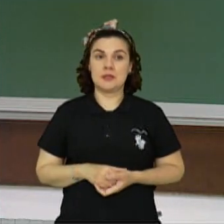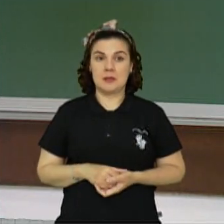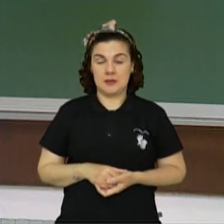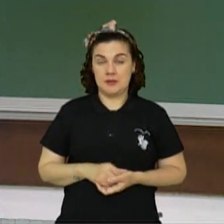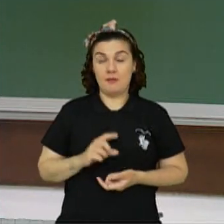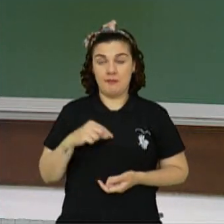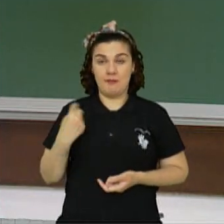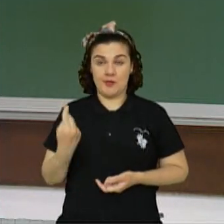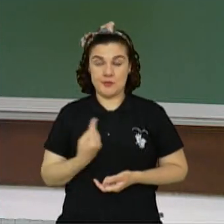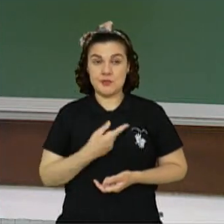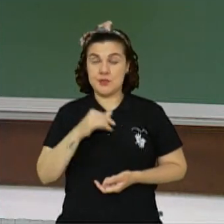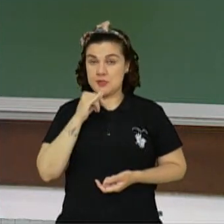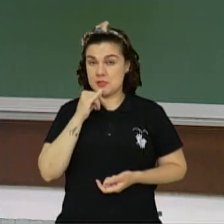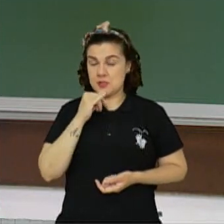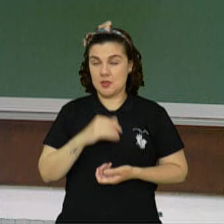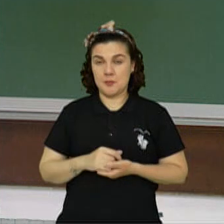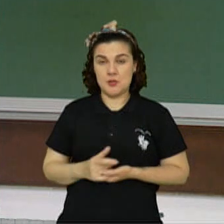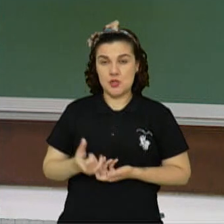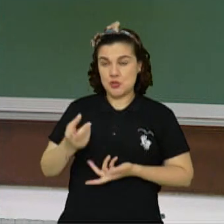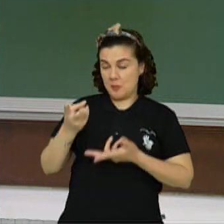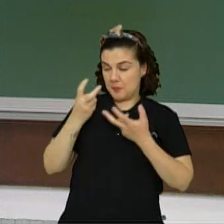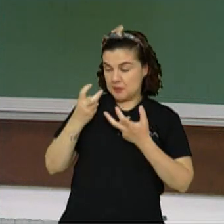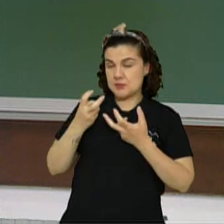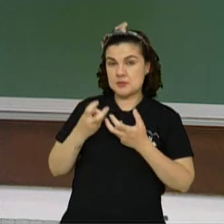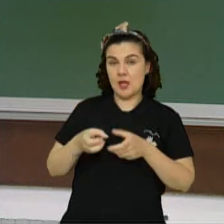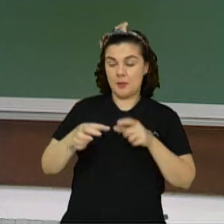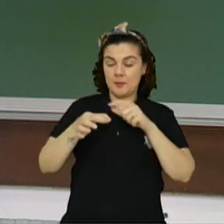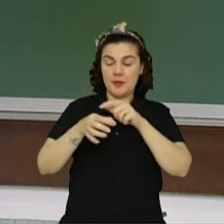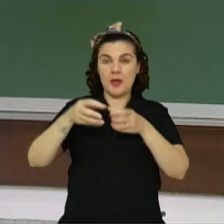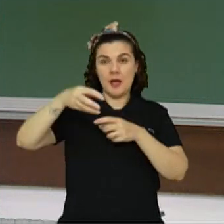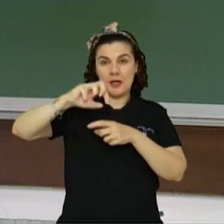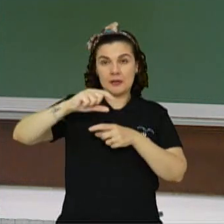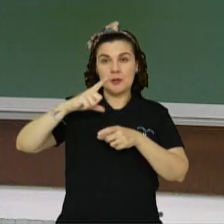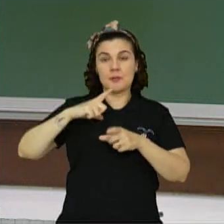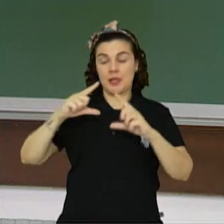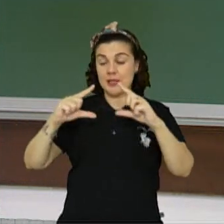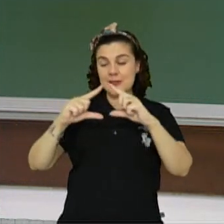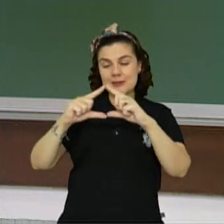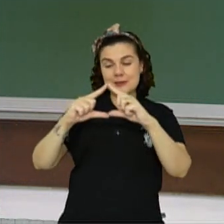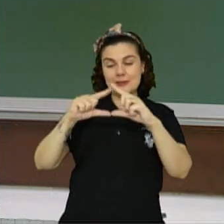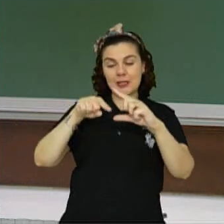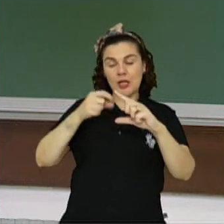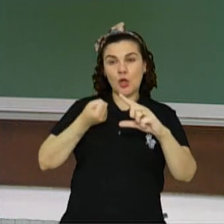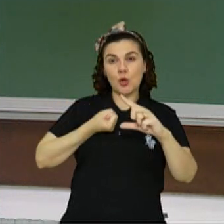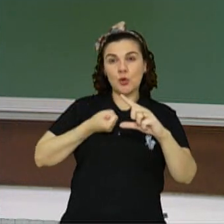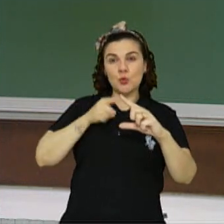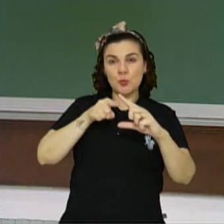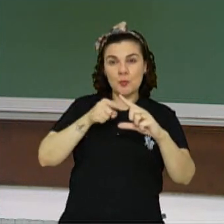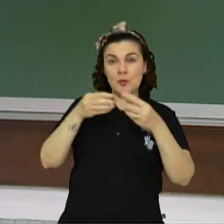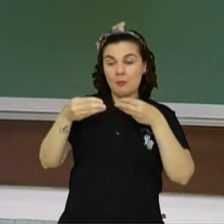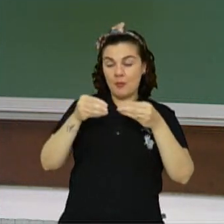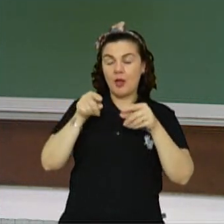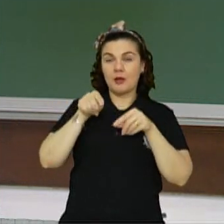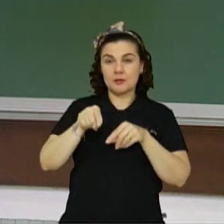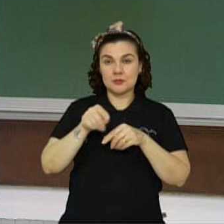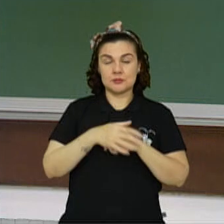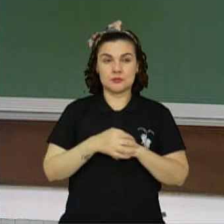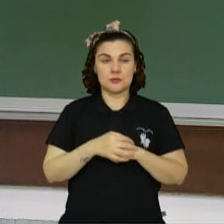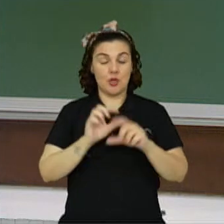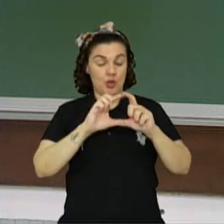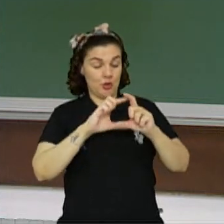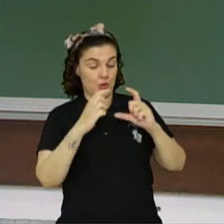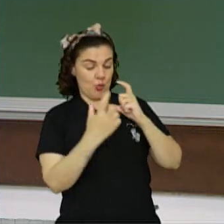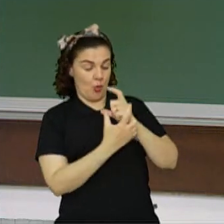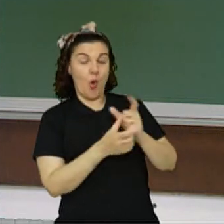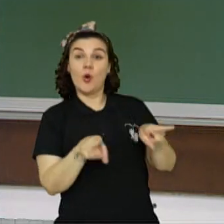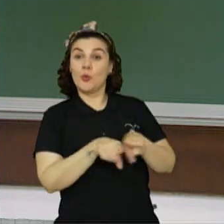Nós, por exemplo, observamos quando pegamos a tampinha que tem lá um triângulozinho com um número, identificando o tipo de plástico. No rótulo a mesma